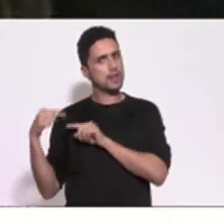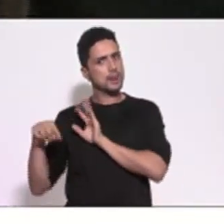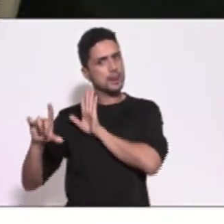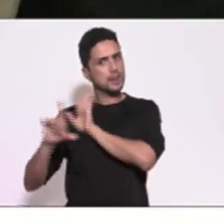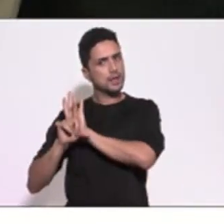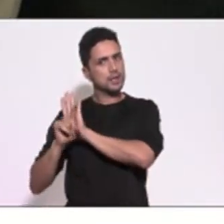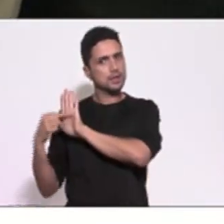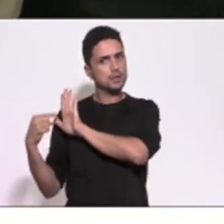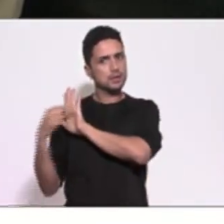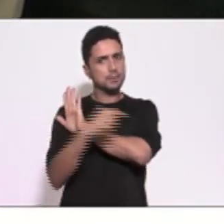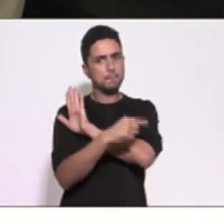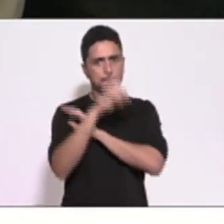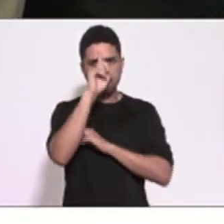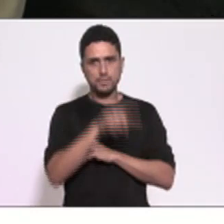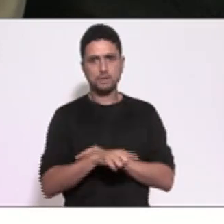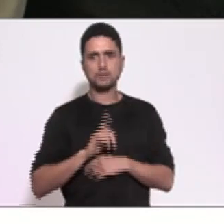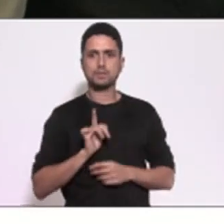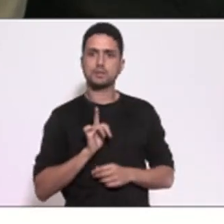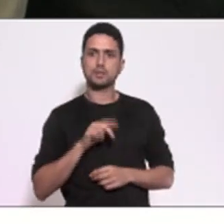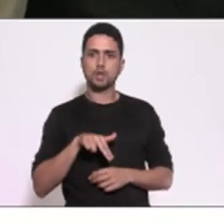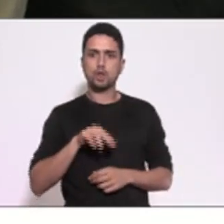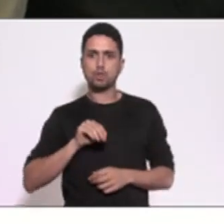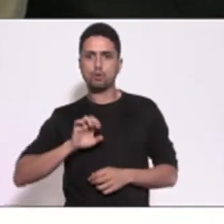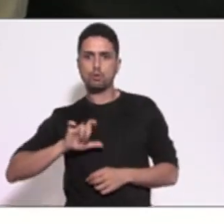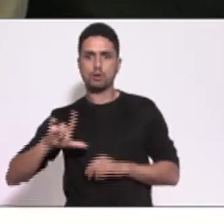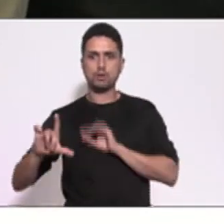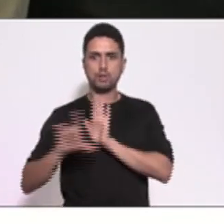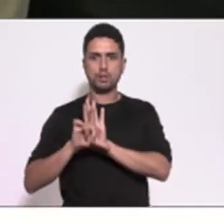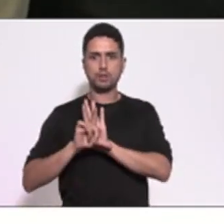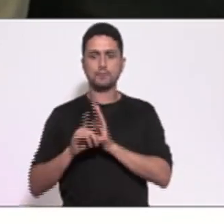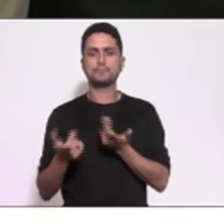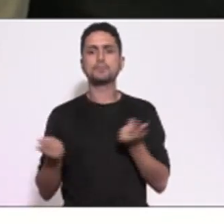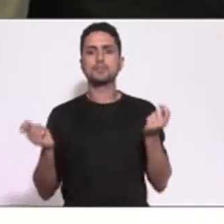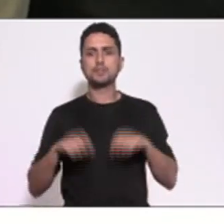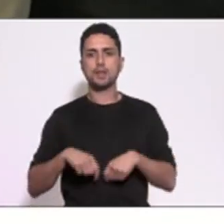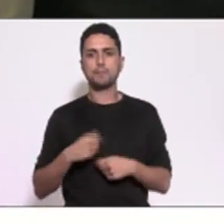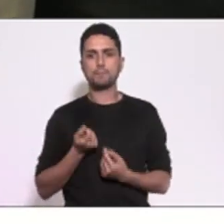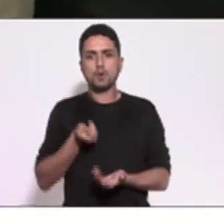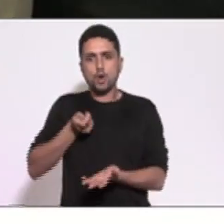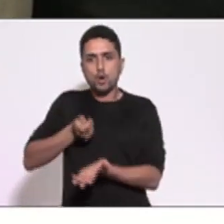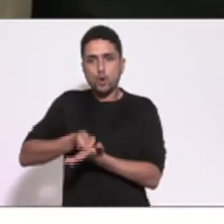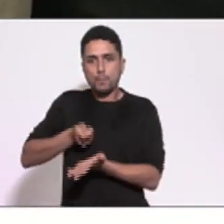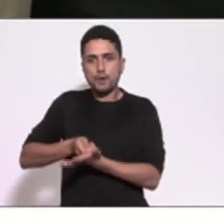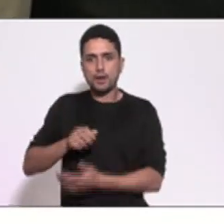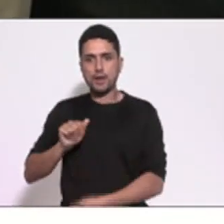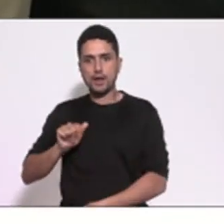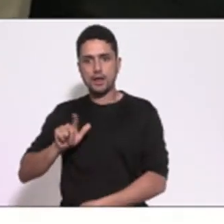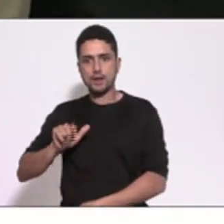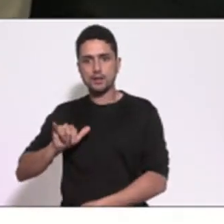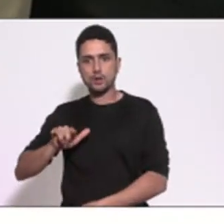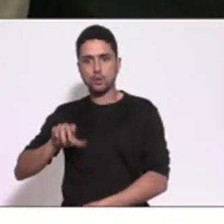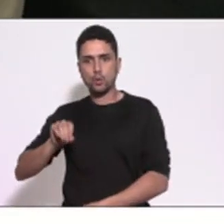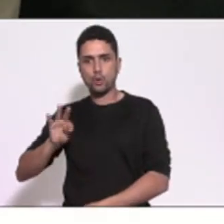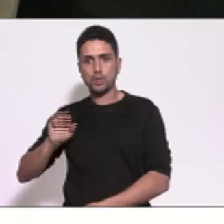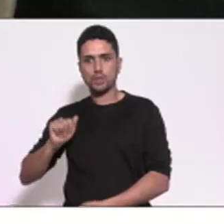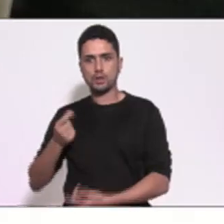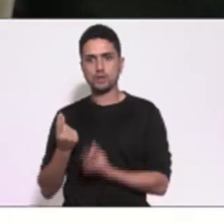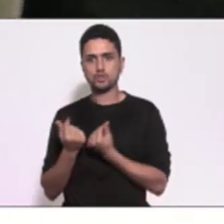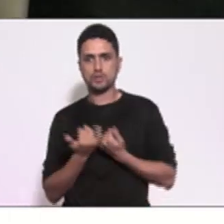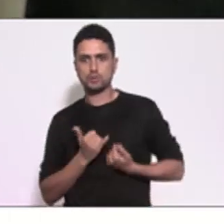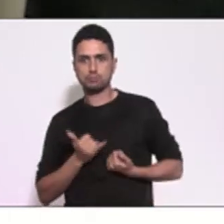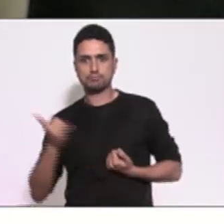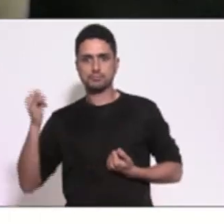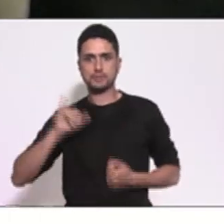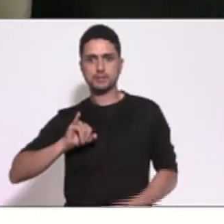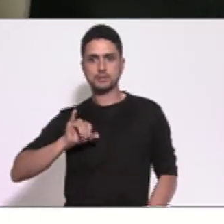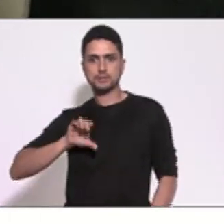revigorando a Lei Noel, que permite cobrar alíquota de 18% de ICMS